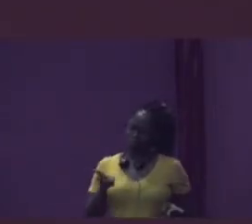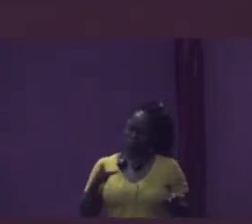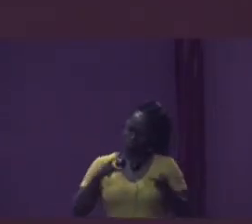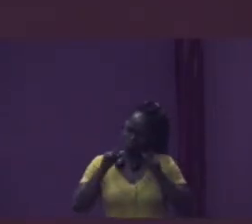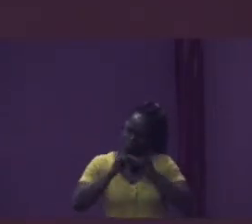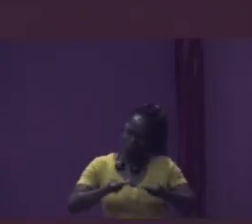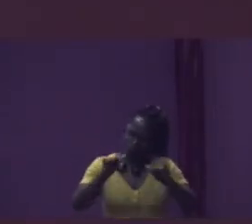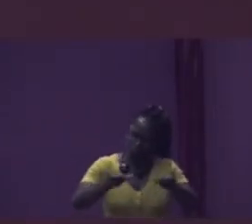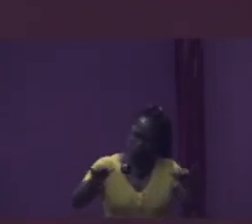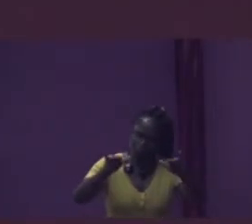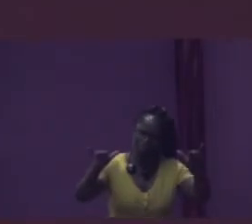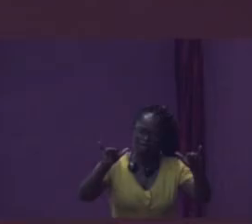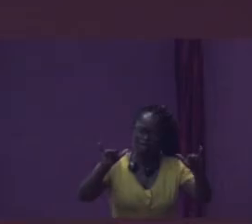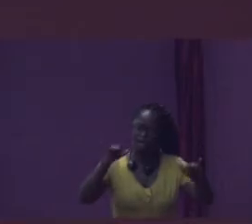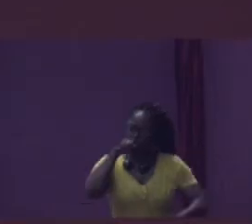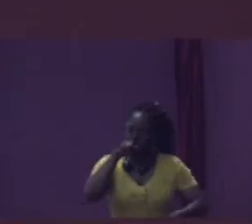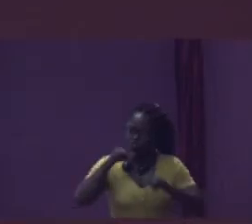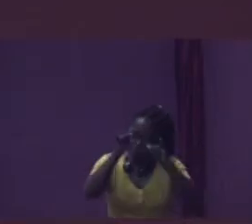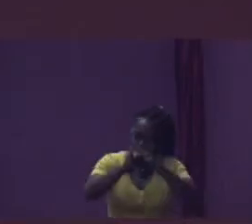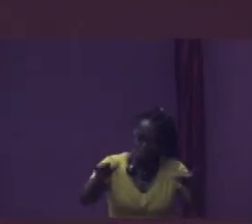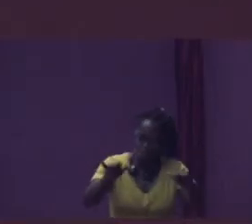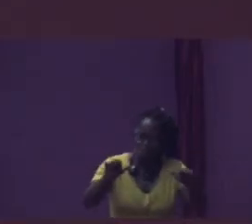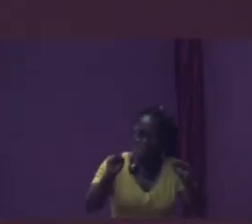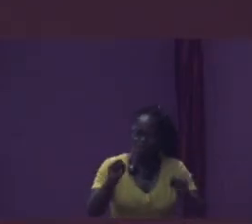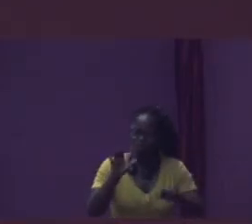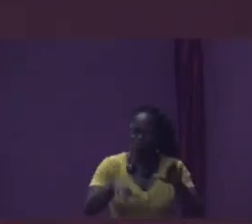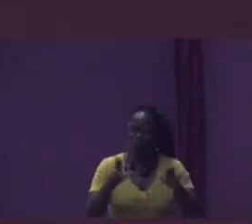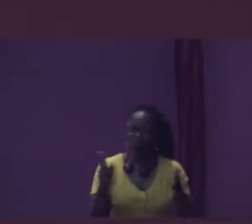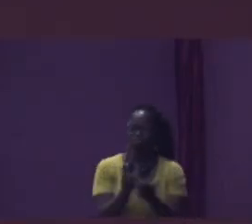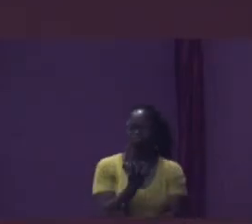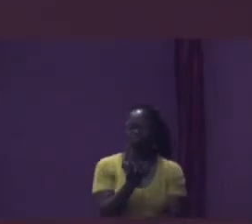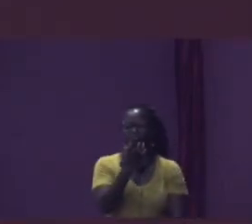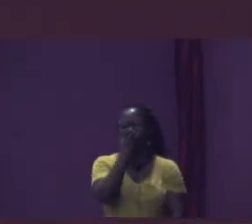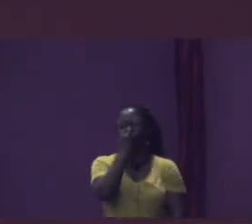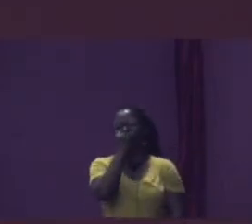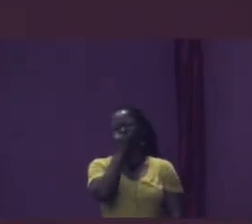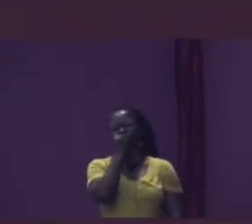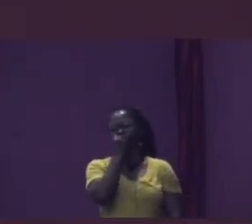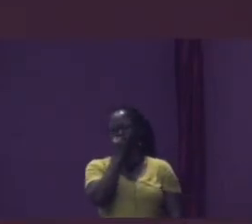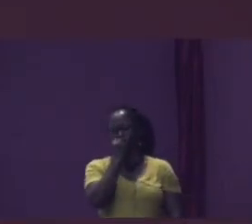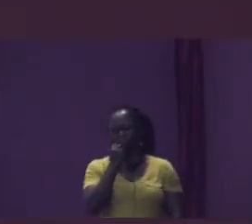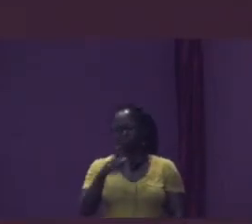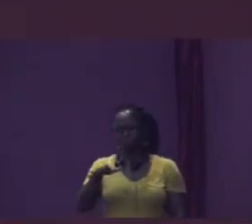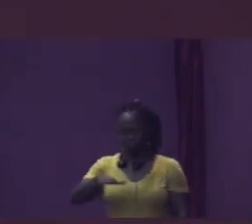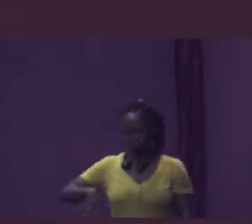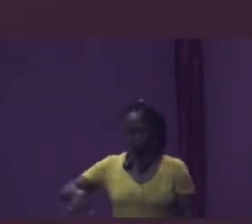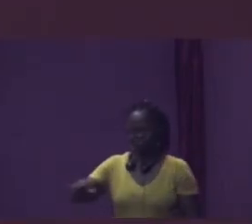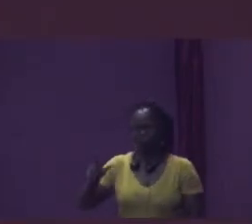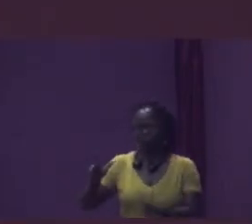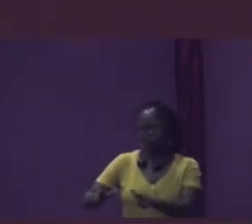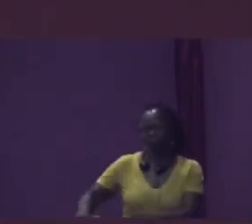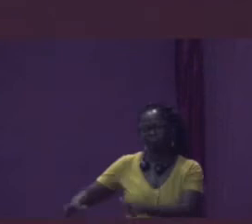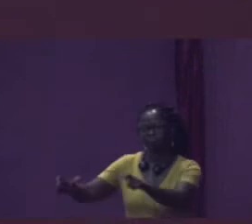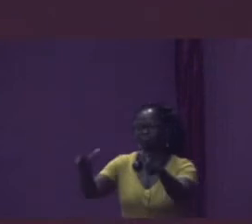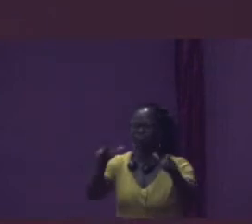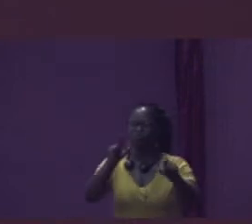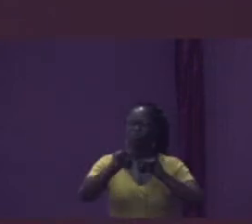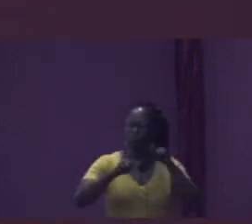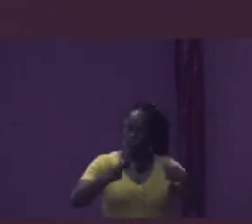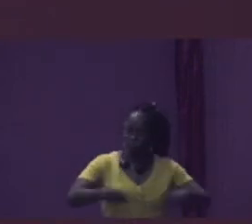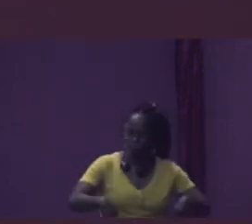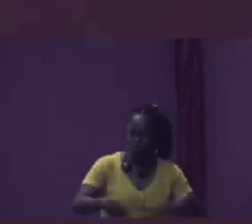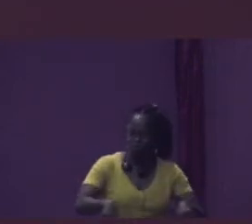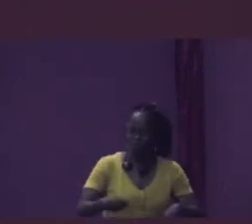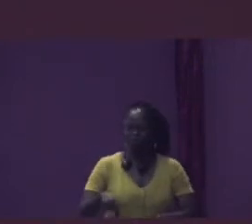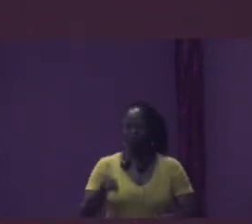amplamente divulgados, podem permanecer inexpressivos na balança dessas condições locais e das necessidades